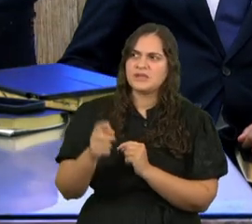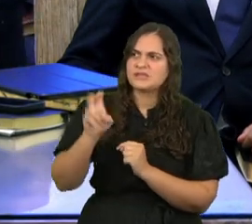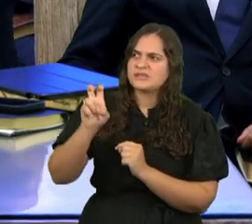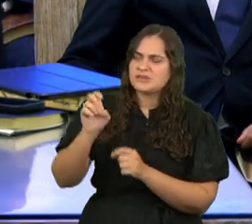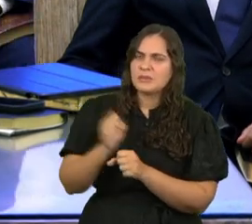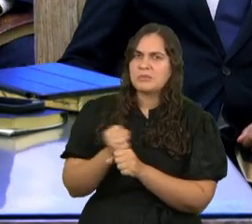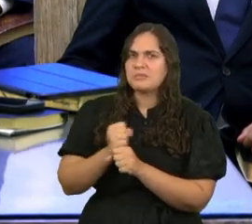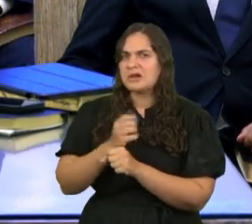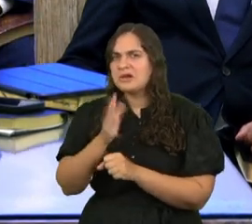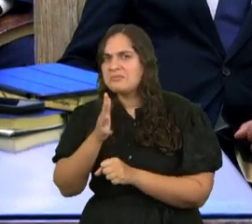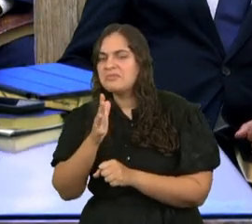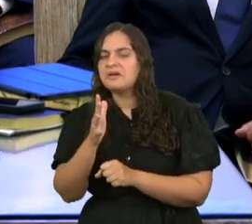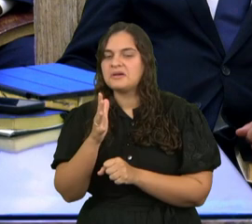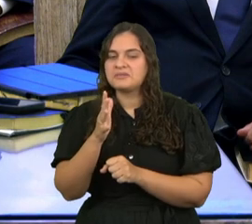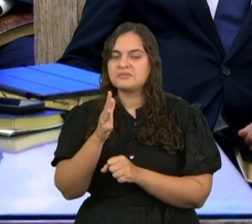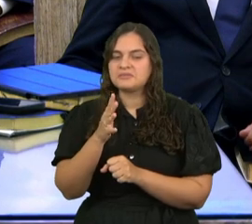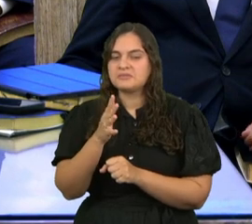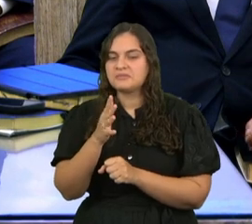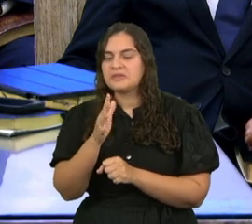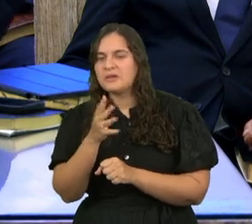é, aproximadamente,